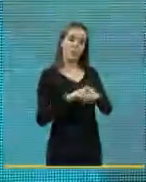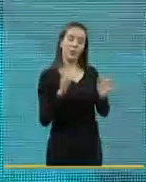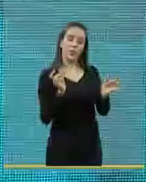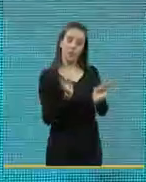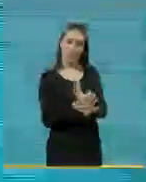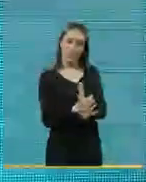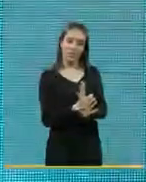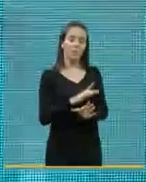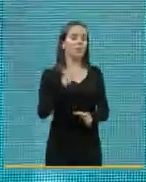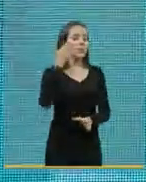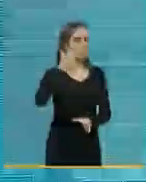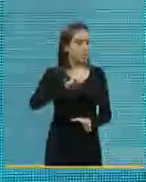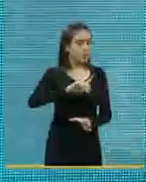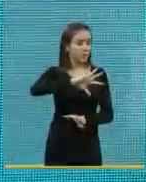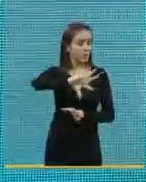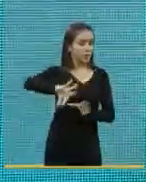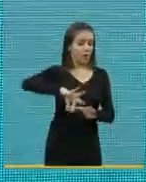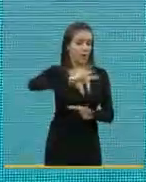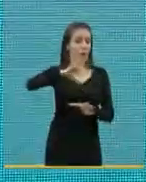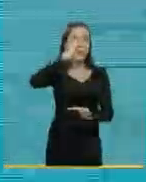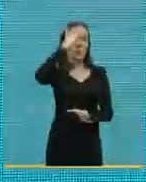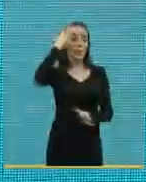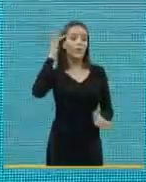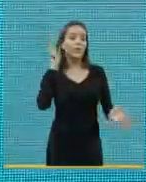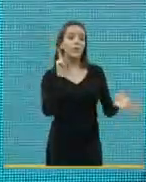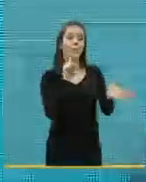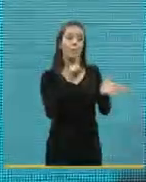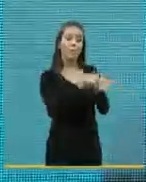uma rodada você já quem vai fazer a pergunta